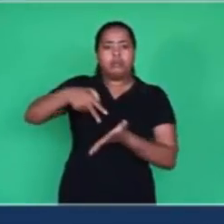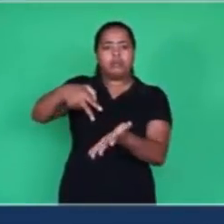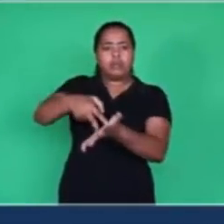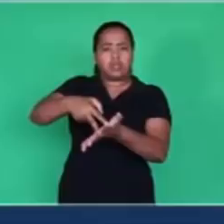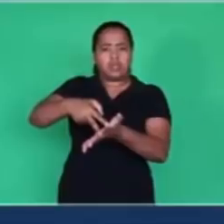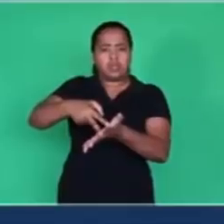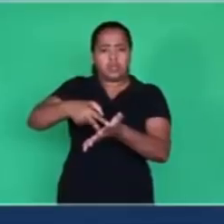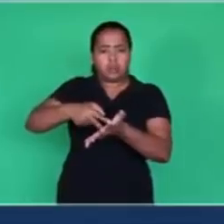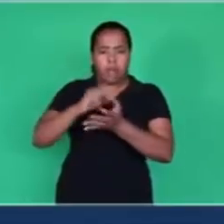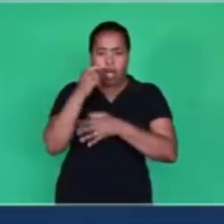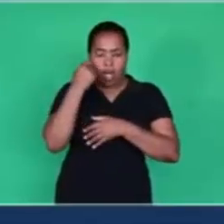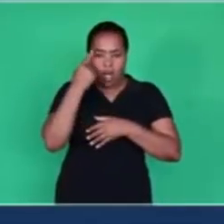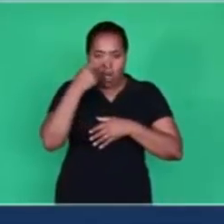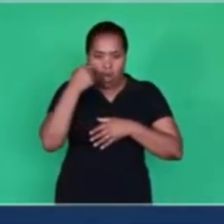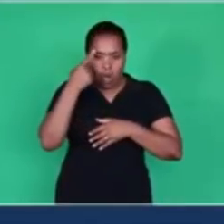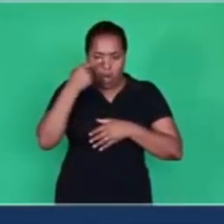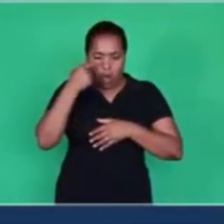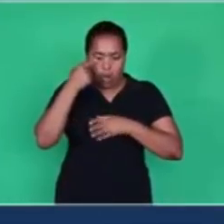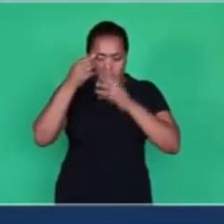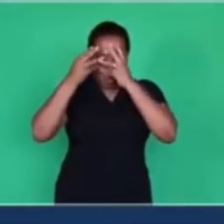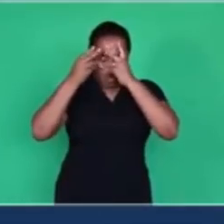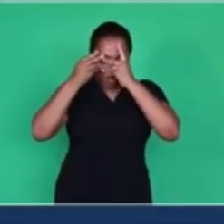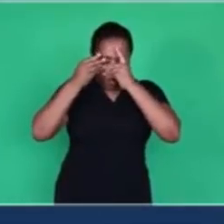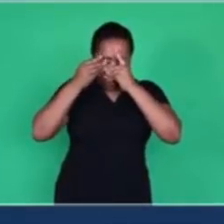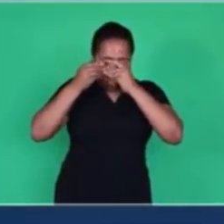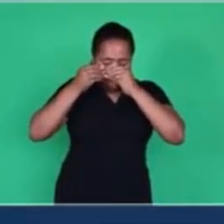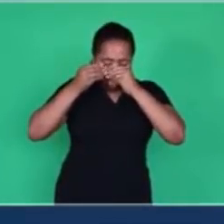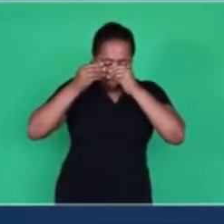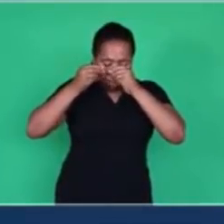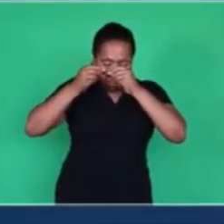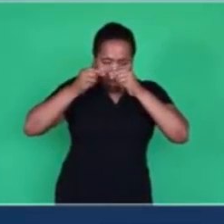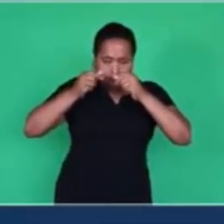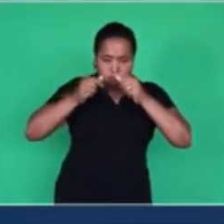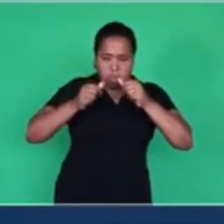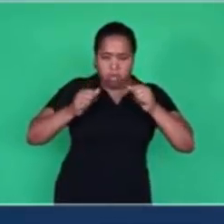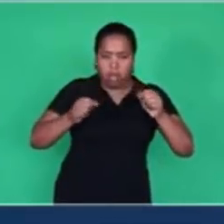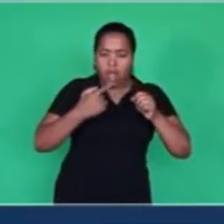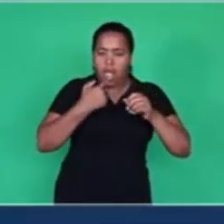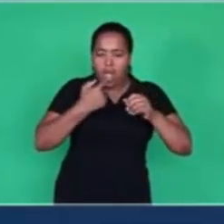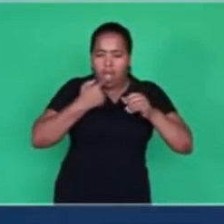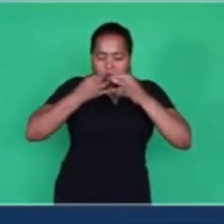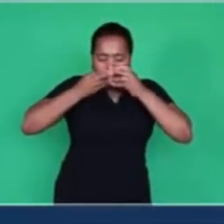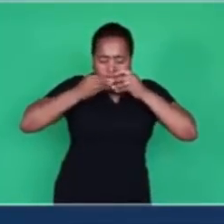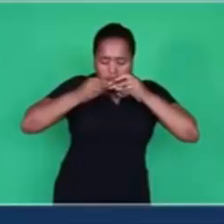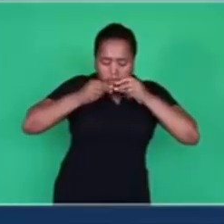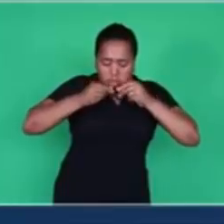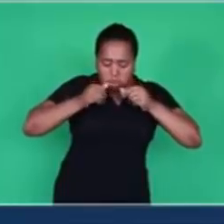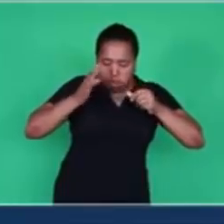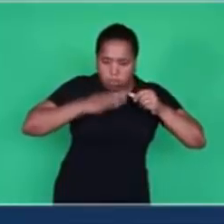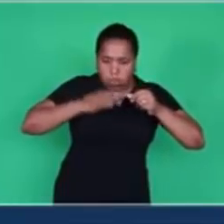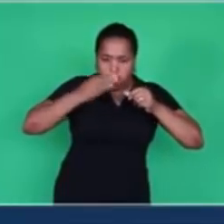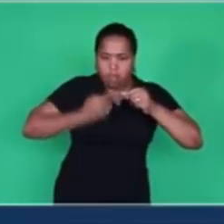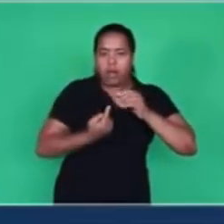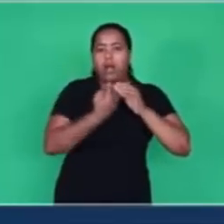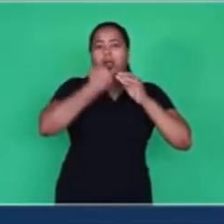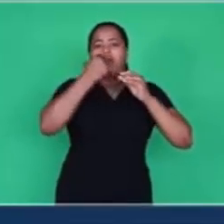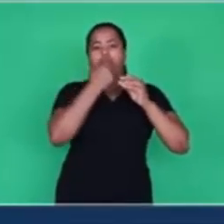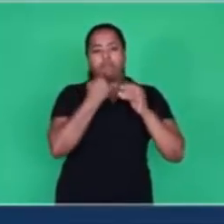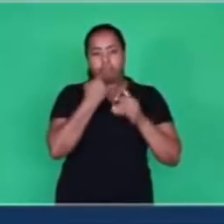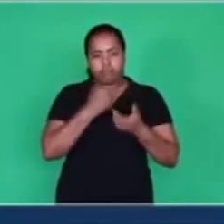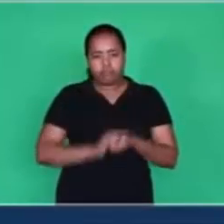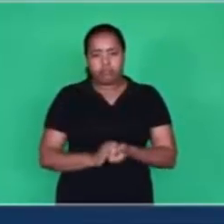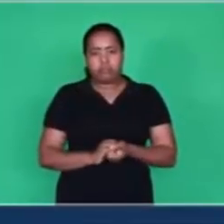apodrecerão os olhos nas suas órbitas. Está vendo, irmão? E lhes apodrecerá a língua na sua boca. Então vamos repetir o texto de João.